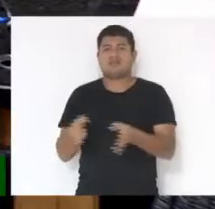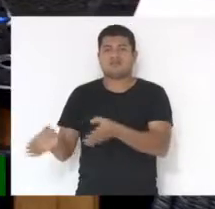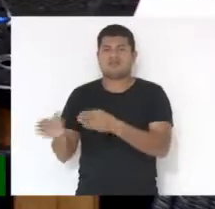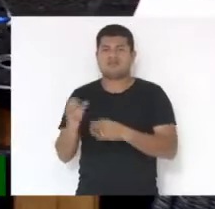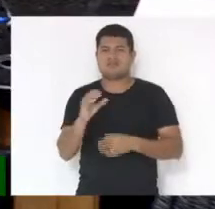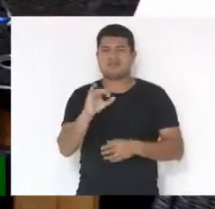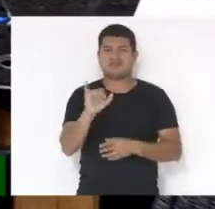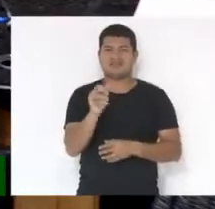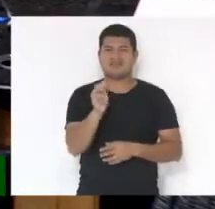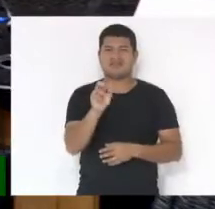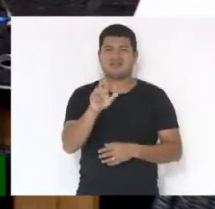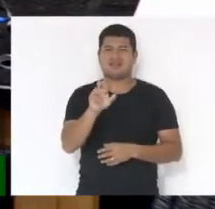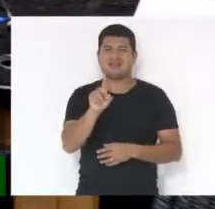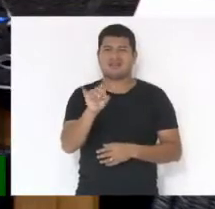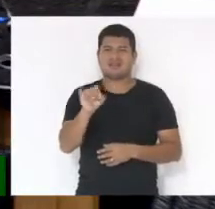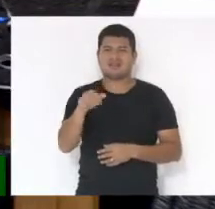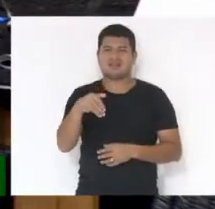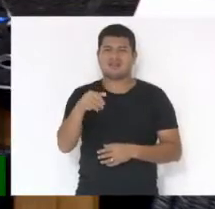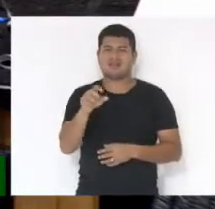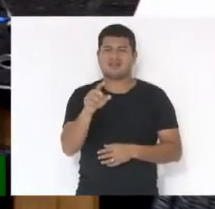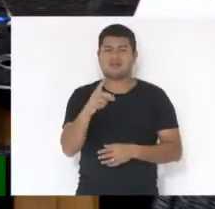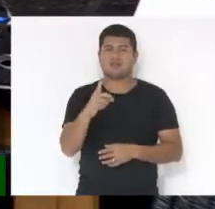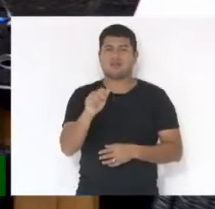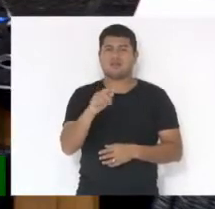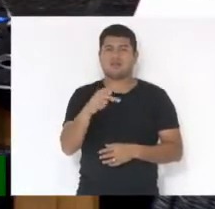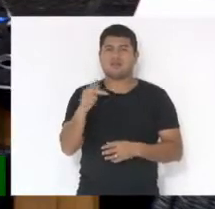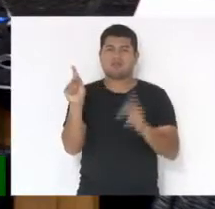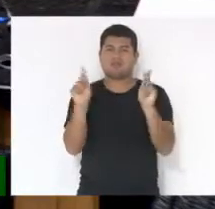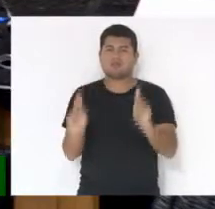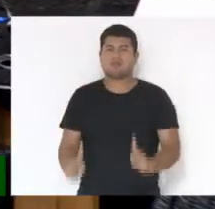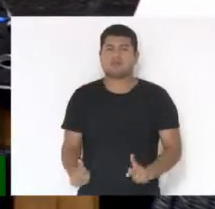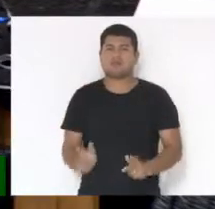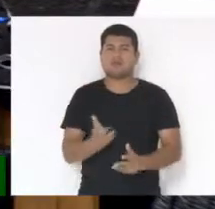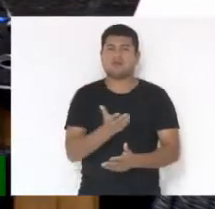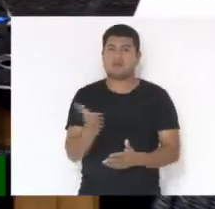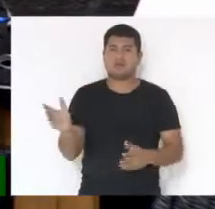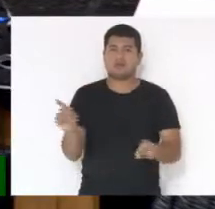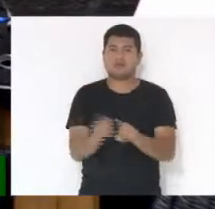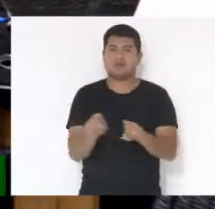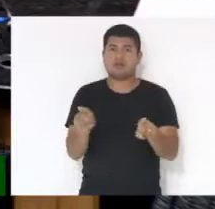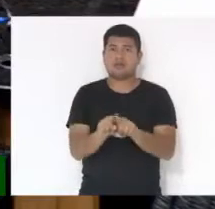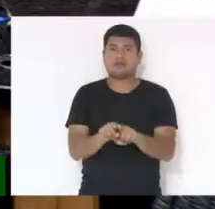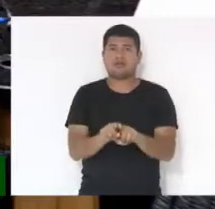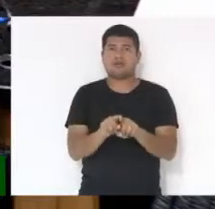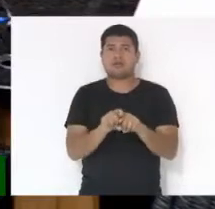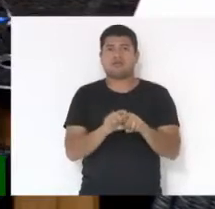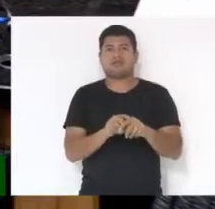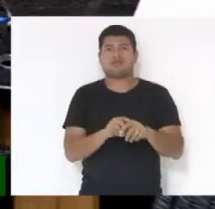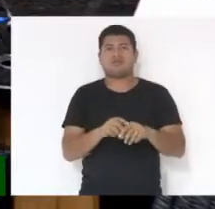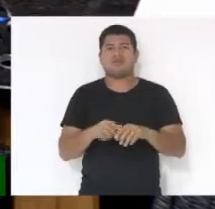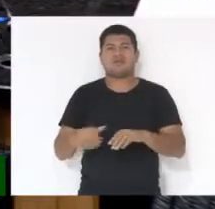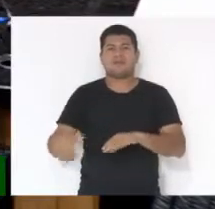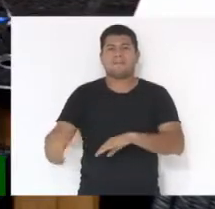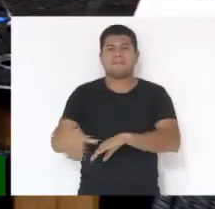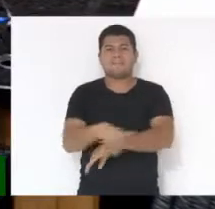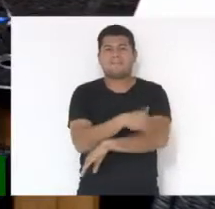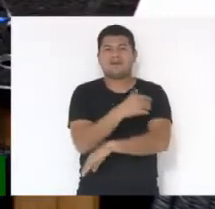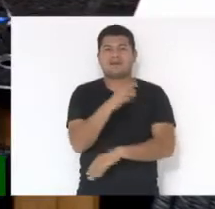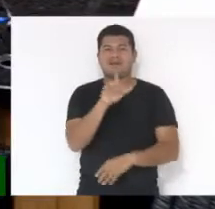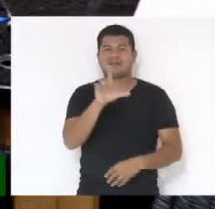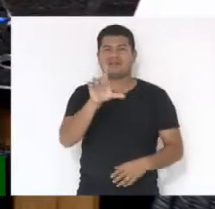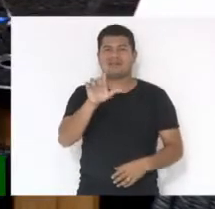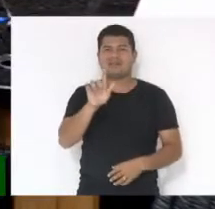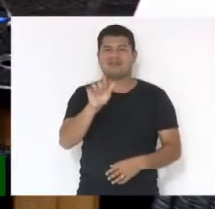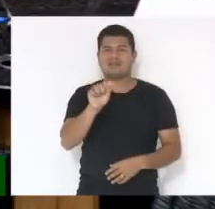estadual. A ponte da Barra da Lagoa, que é uma novela que eu acompanho já em audiências públicas desde que eu